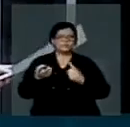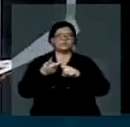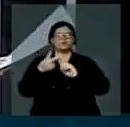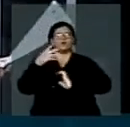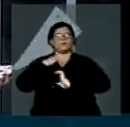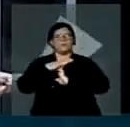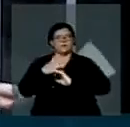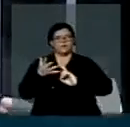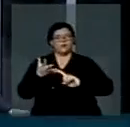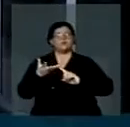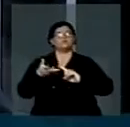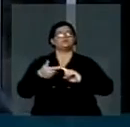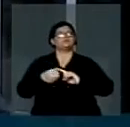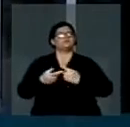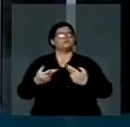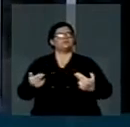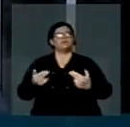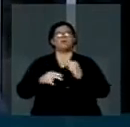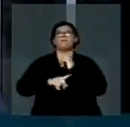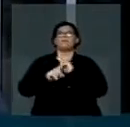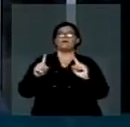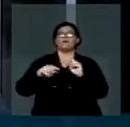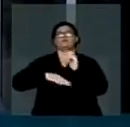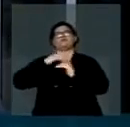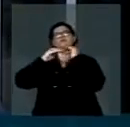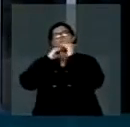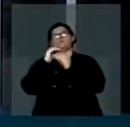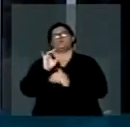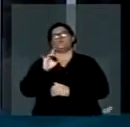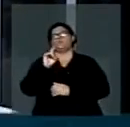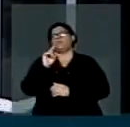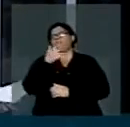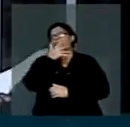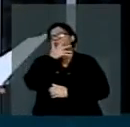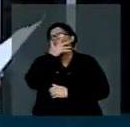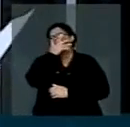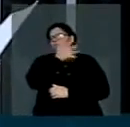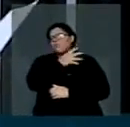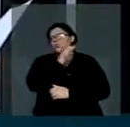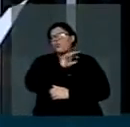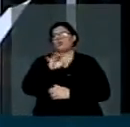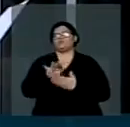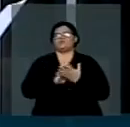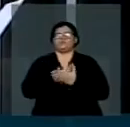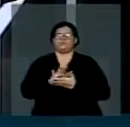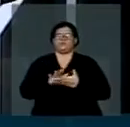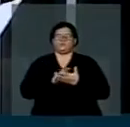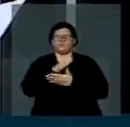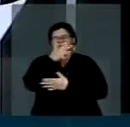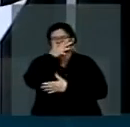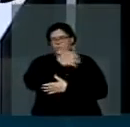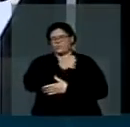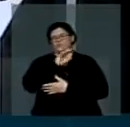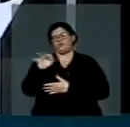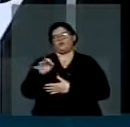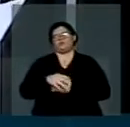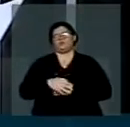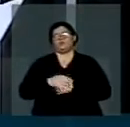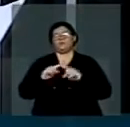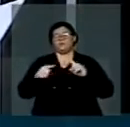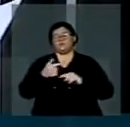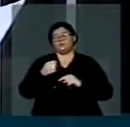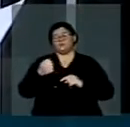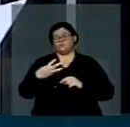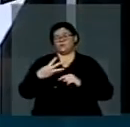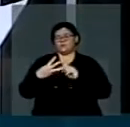apenas 1,3% no ano. A economia brasileira cresce com dificuldade. De fato, os investimentos reagiram em 2013, mas